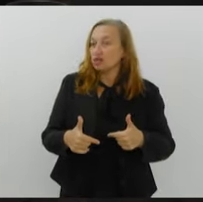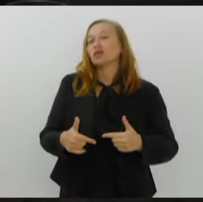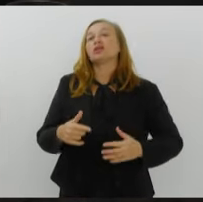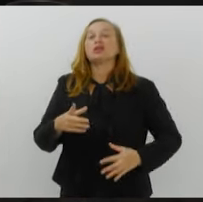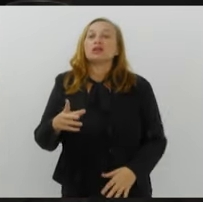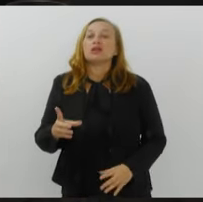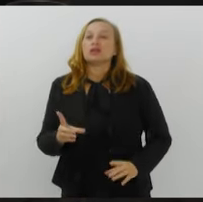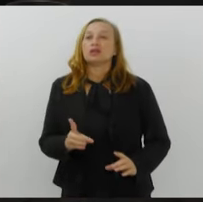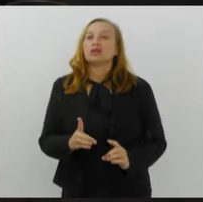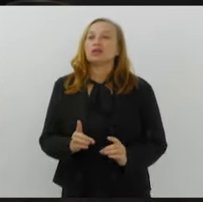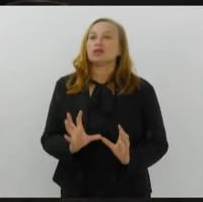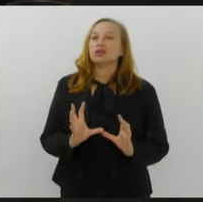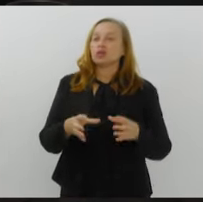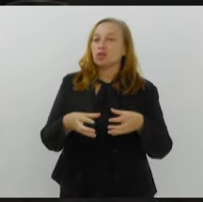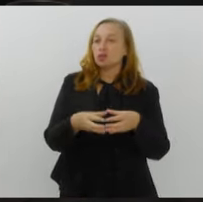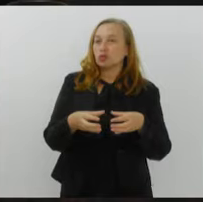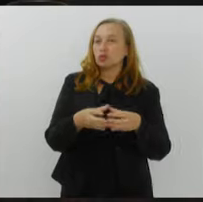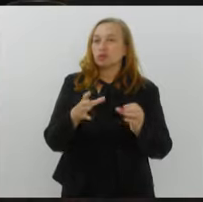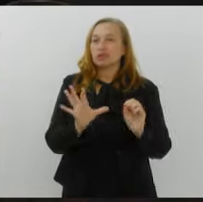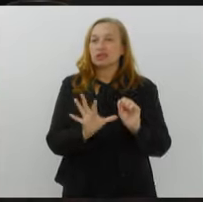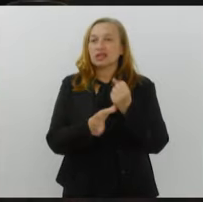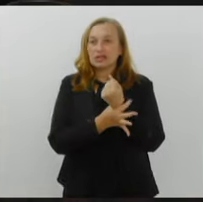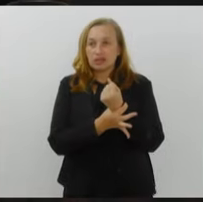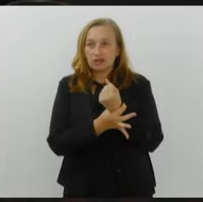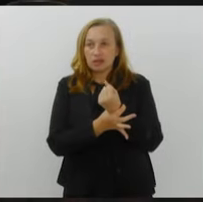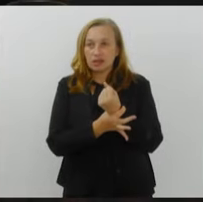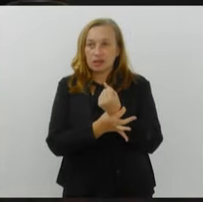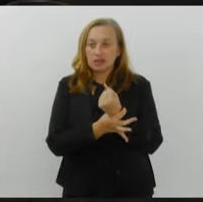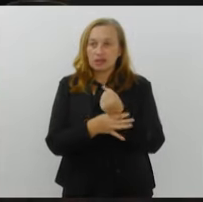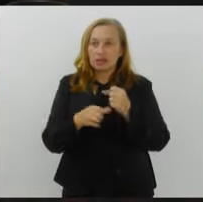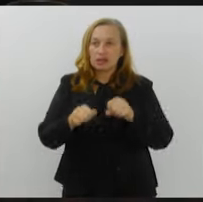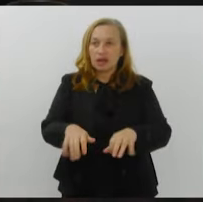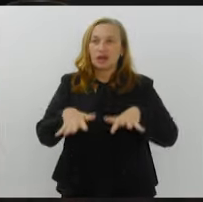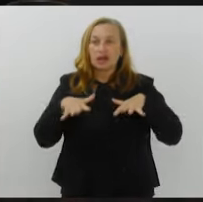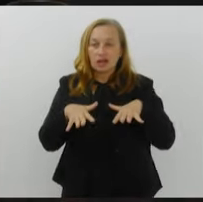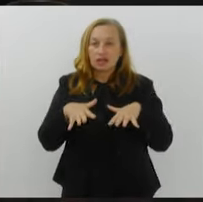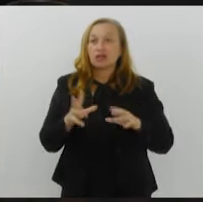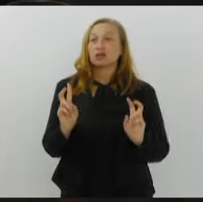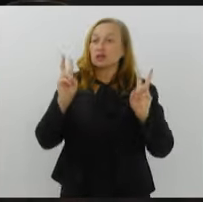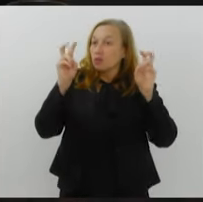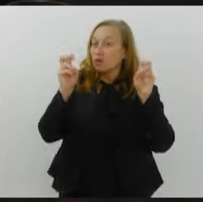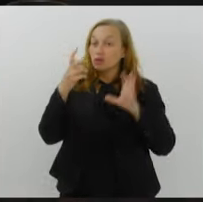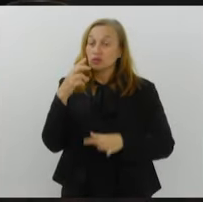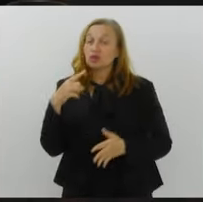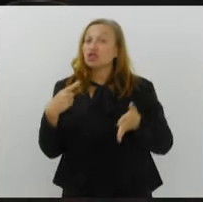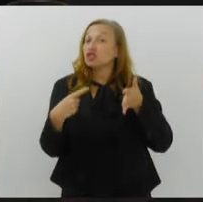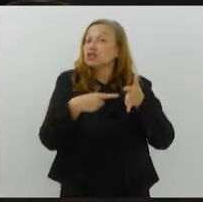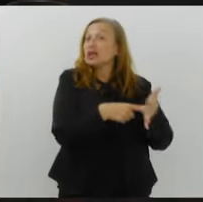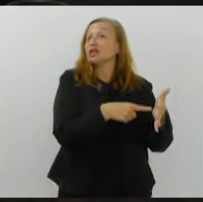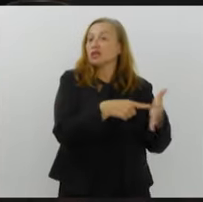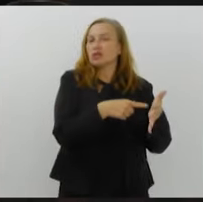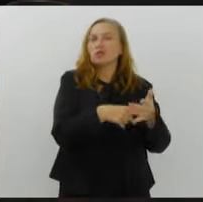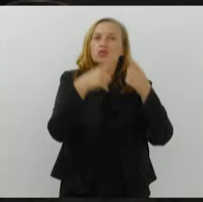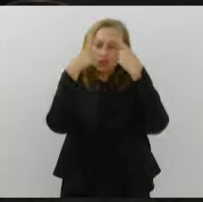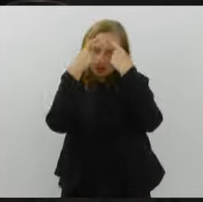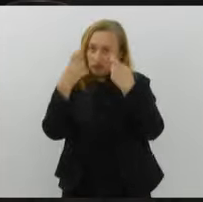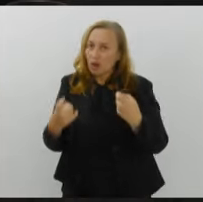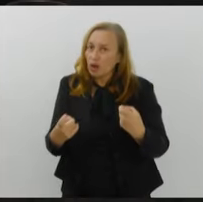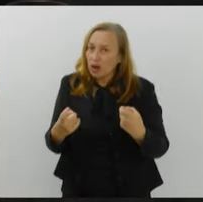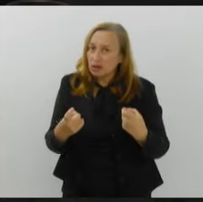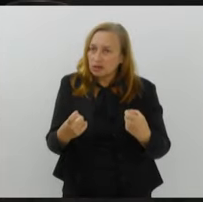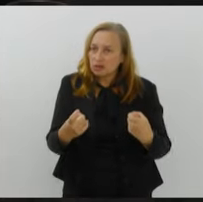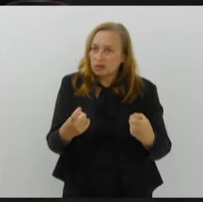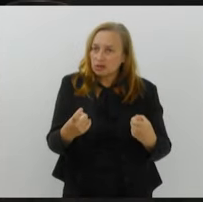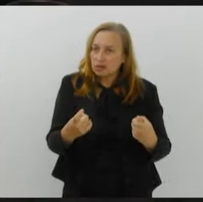de Segurança da Assembleia, que é quem tem que fazer os encaminhamentos, porque são casos de denúncia de violência, né,